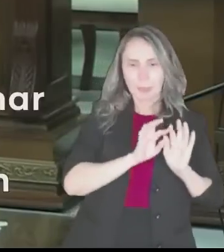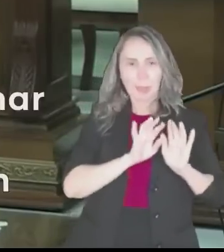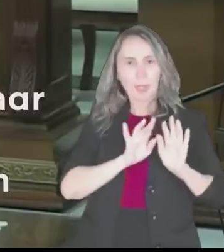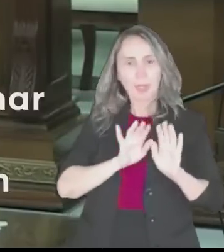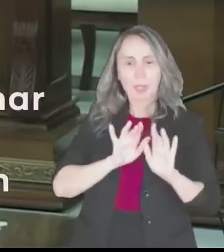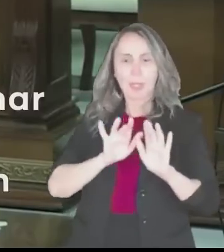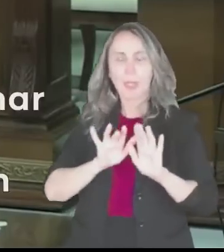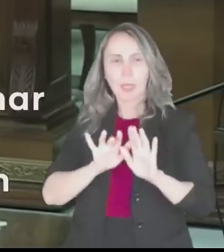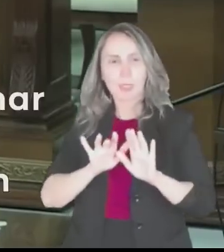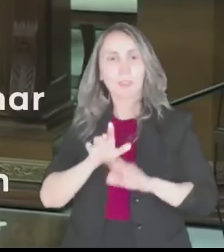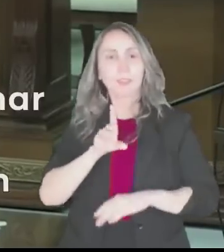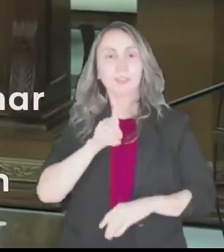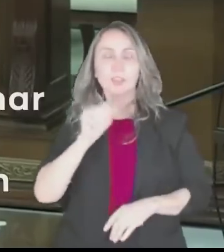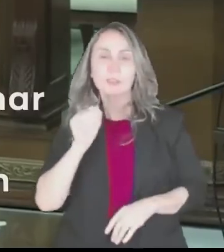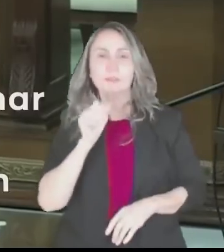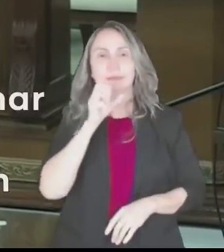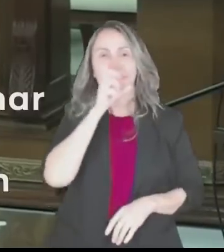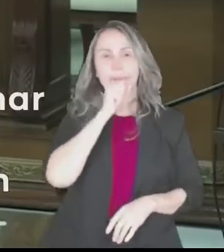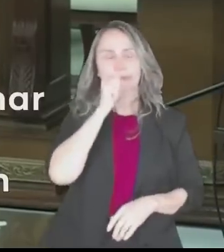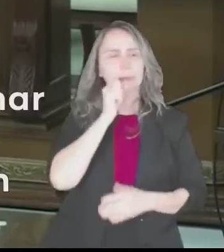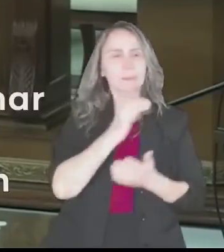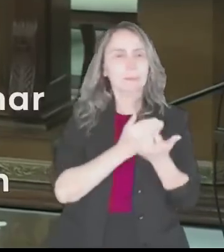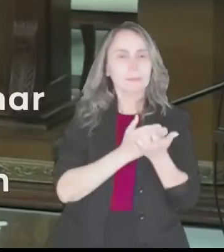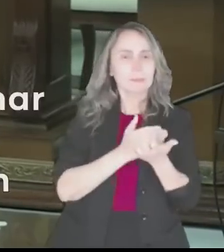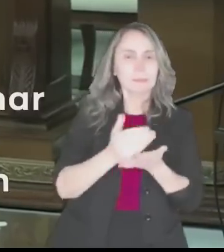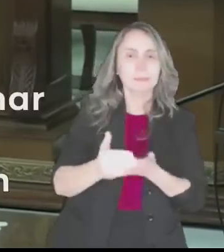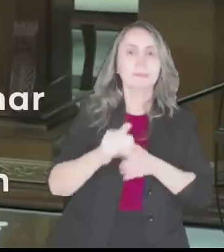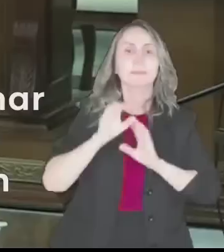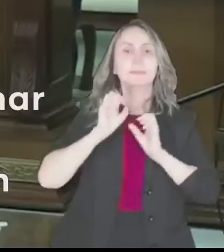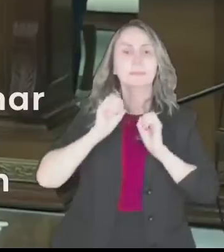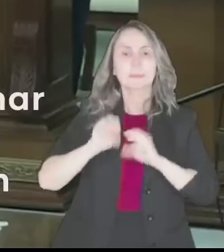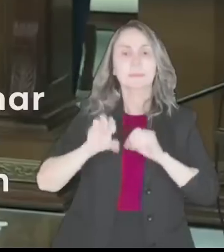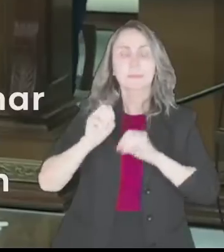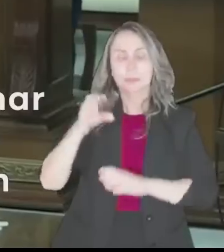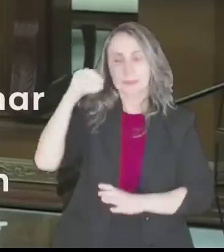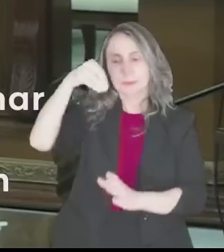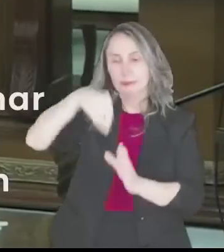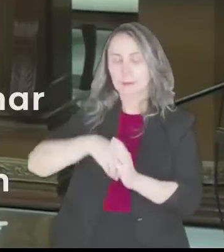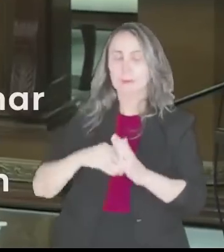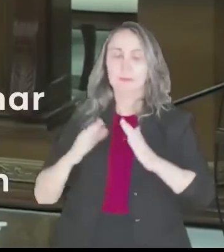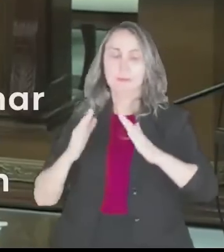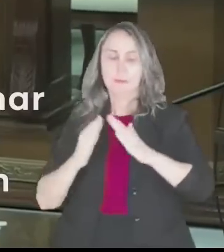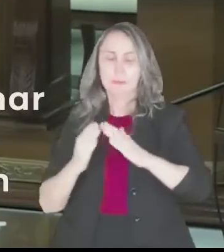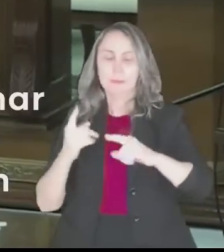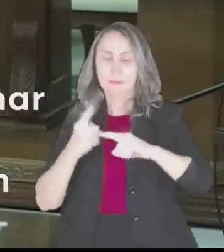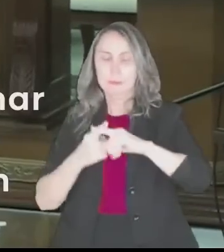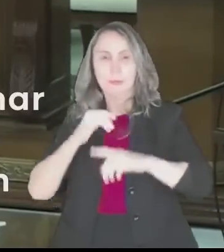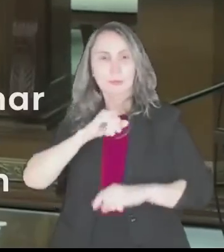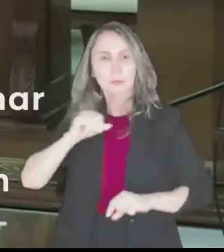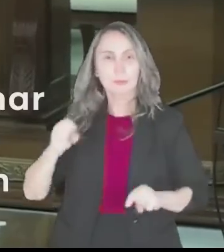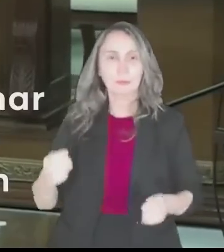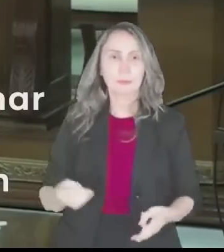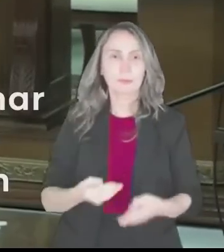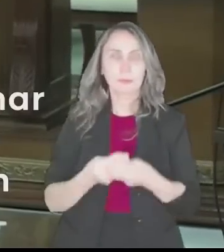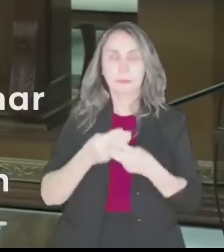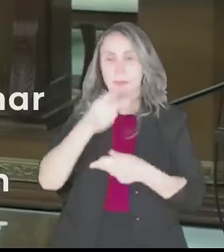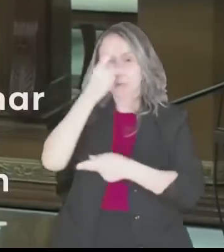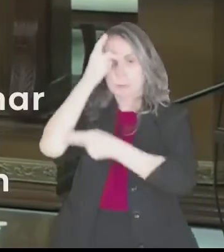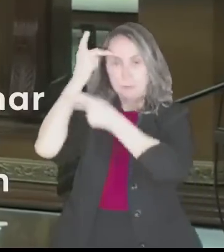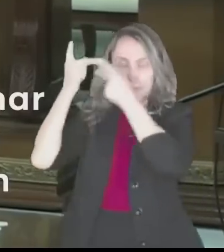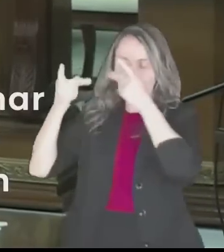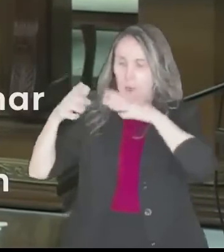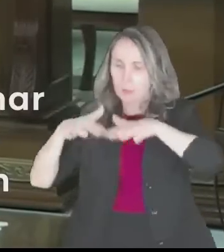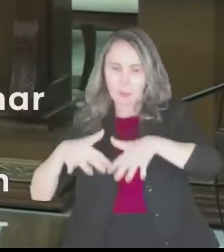o sábado, começou a ensinar na sinagoga, e muitos, ouvindo-o,